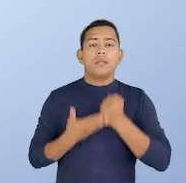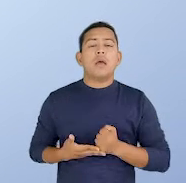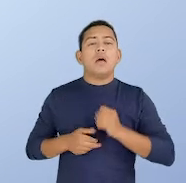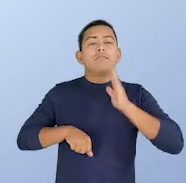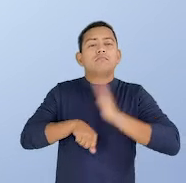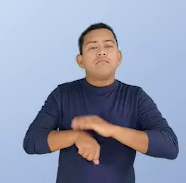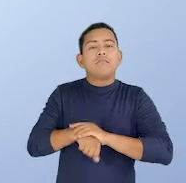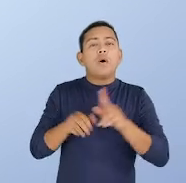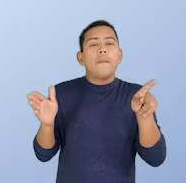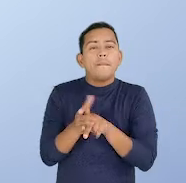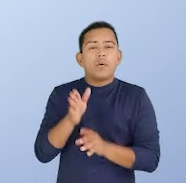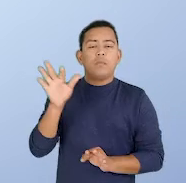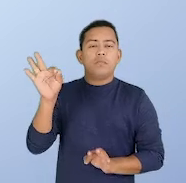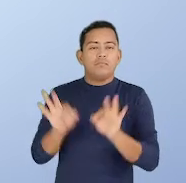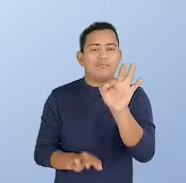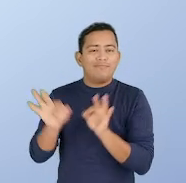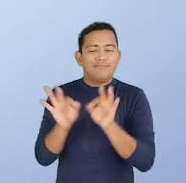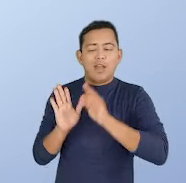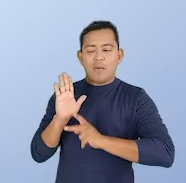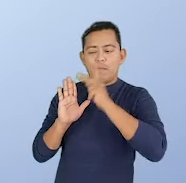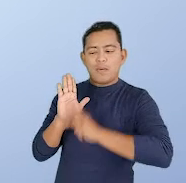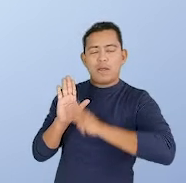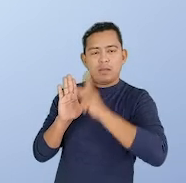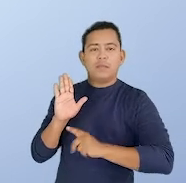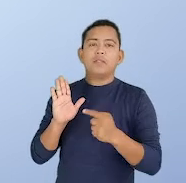e execução das finanças públicas.